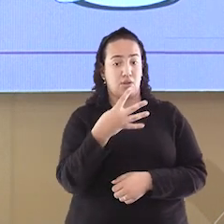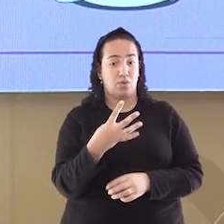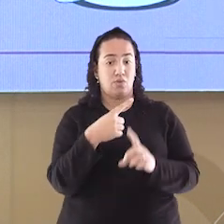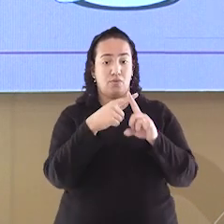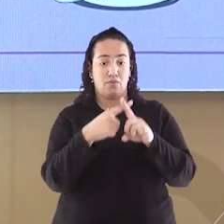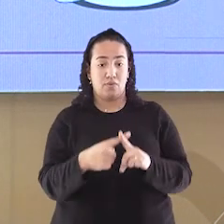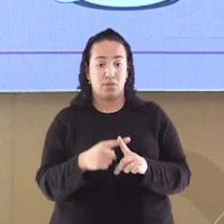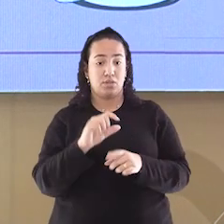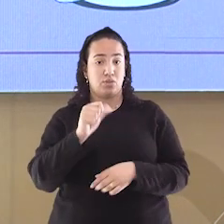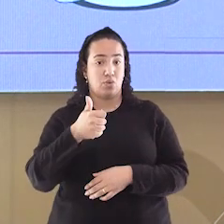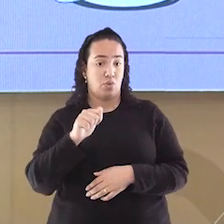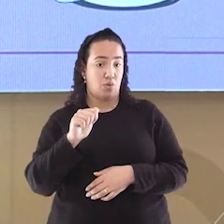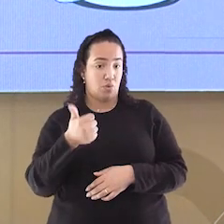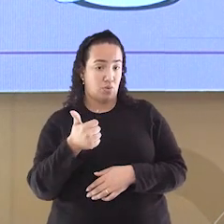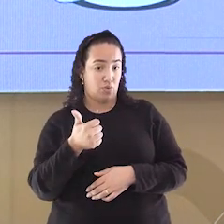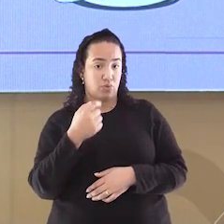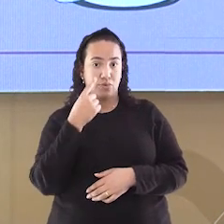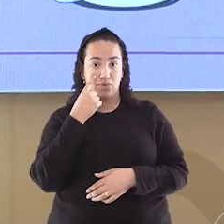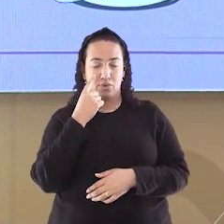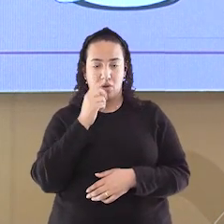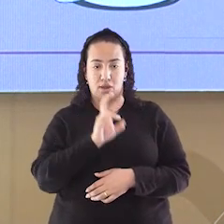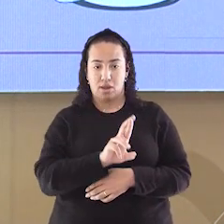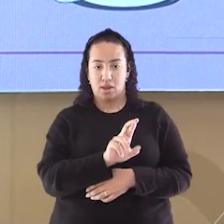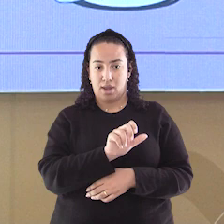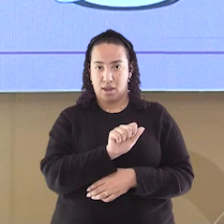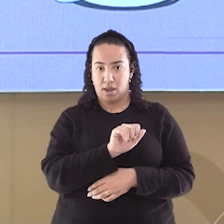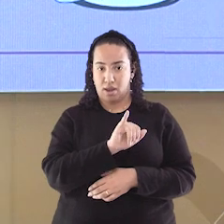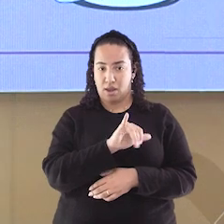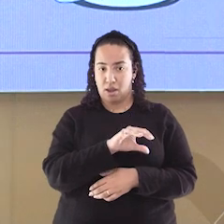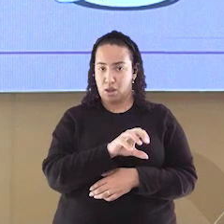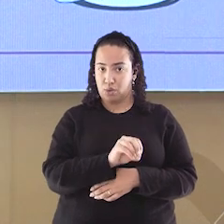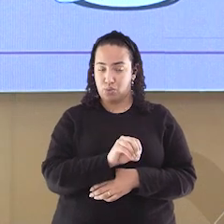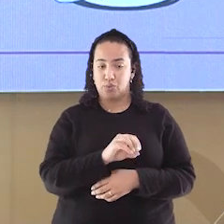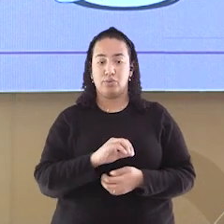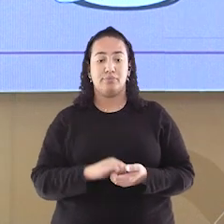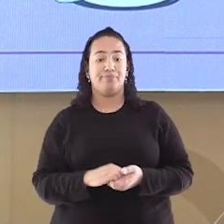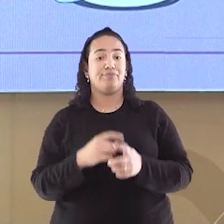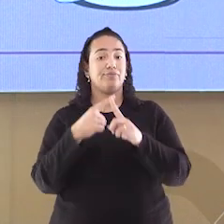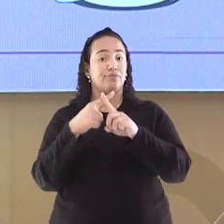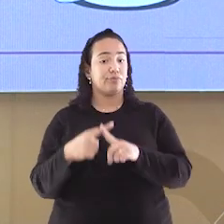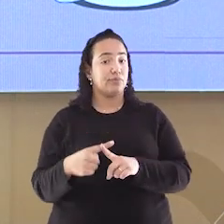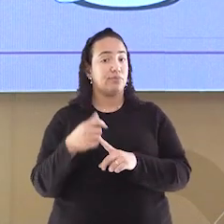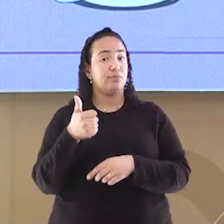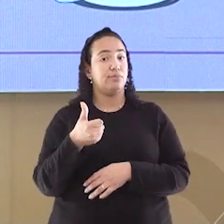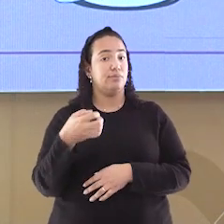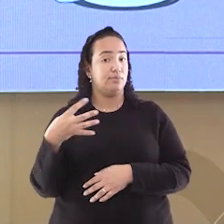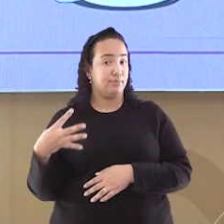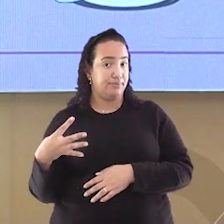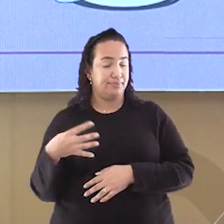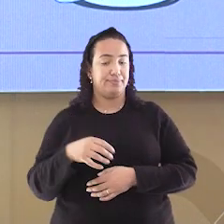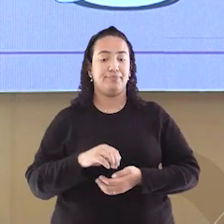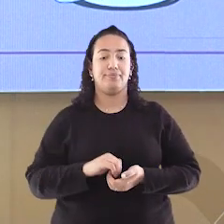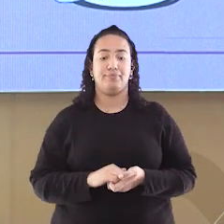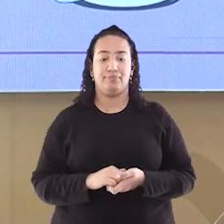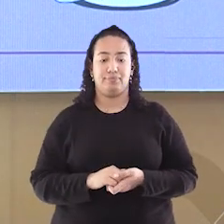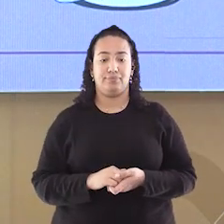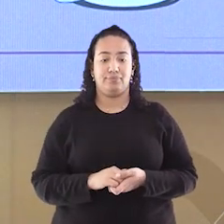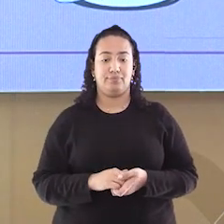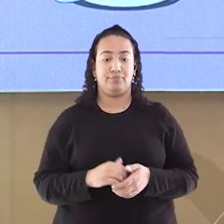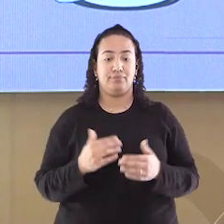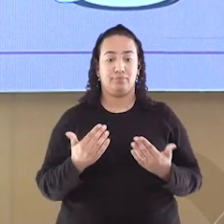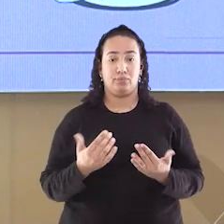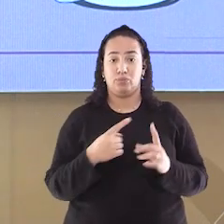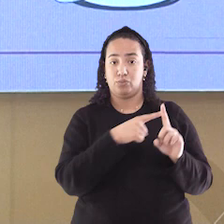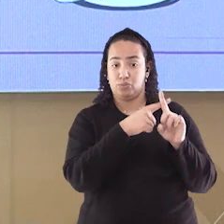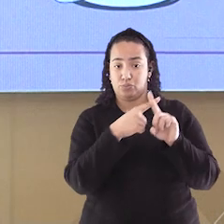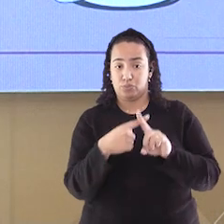3,14. Vezes 11, que seria o raio elevado ao quadrado, vezes o 14, que é a altura.